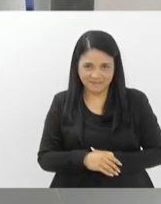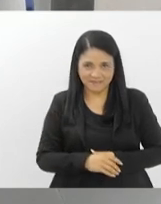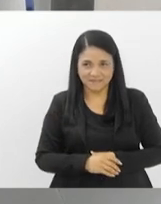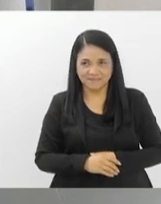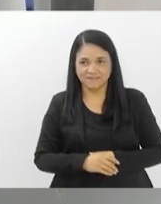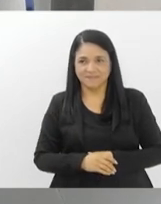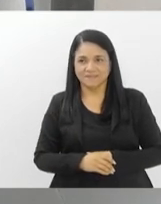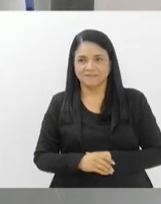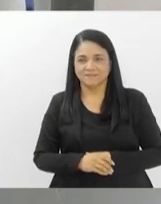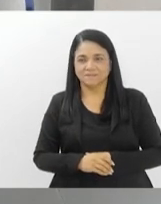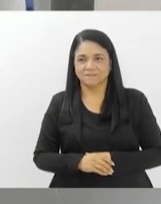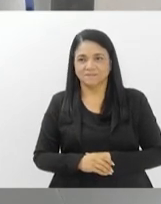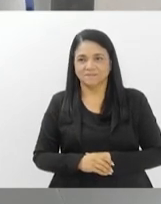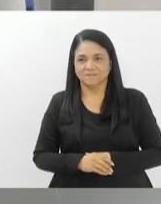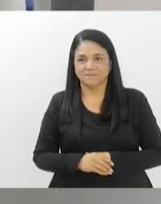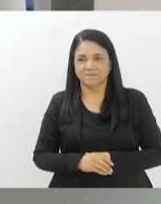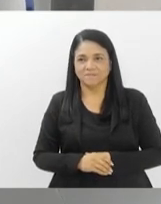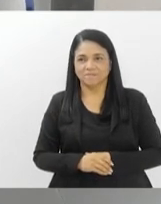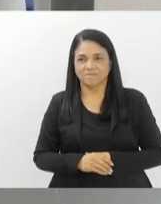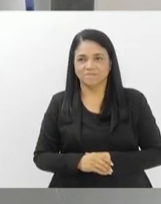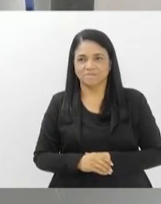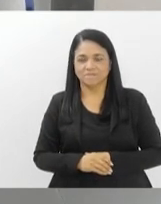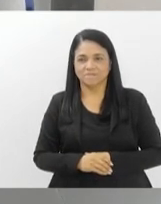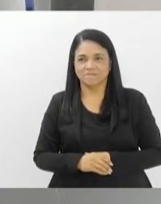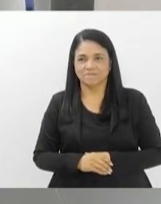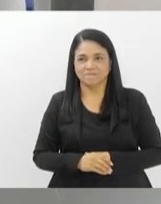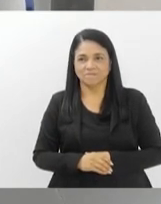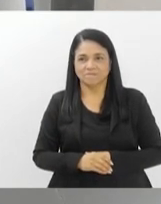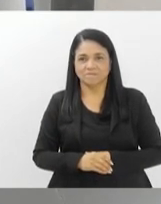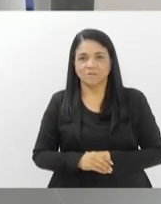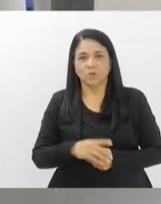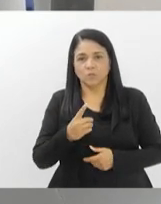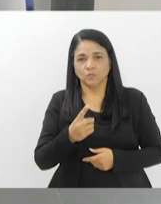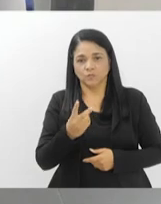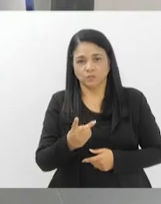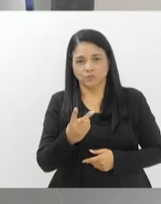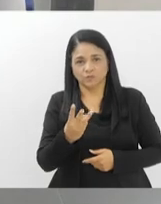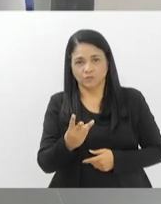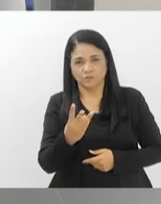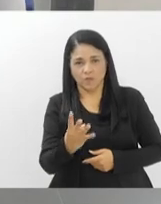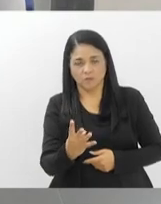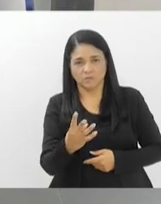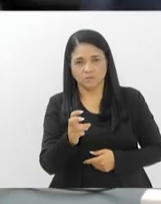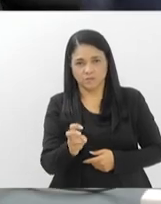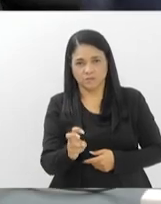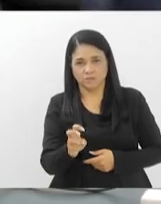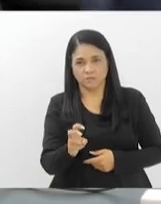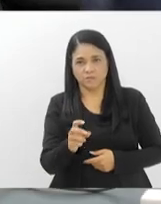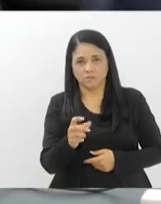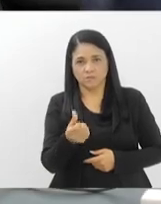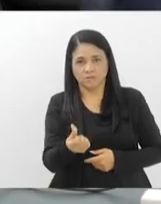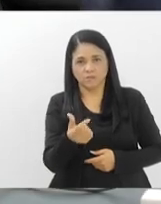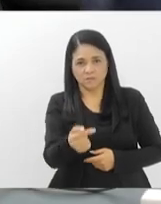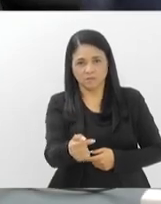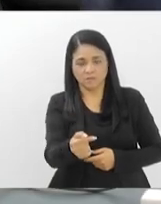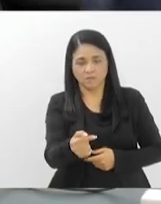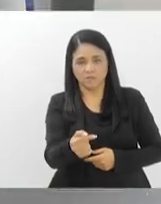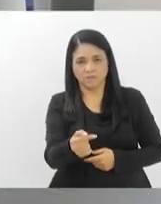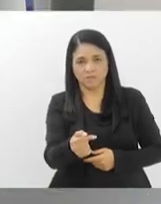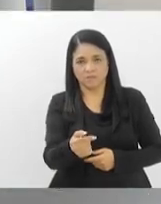Não entendi. 1, 2, 3, 4, 5, 6, 7. É, não vota. Tá certo. Então